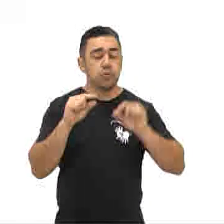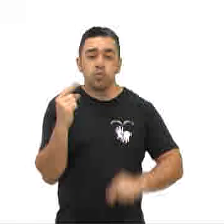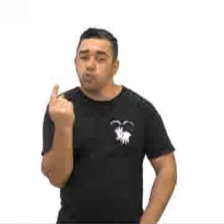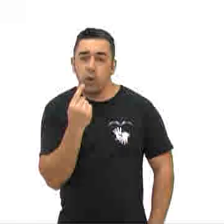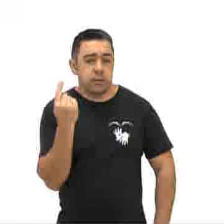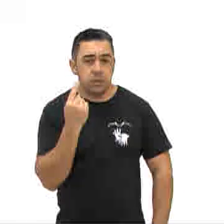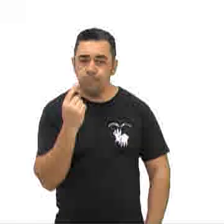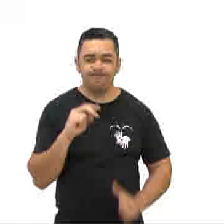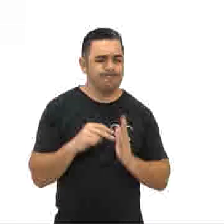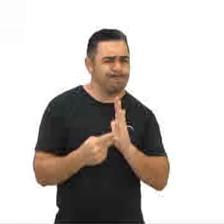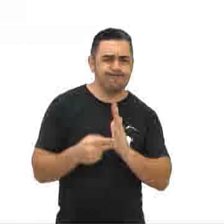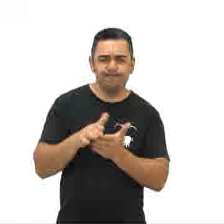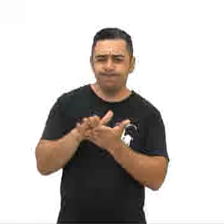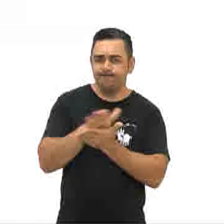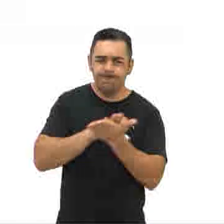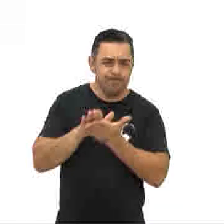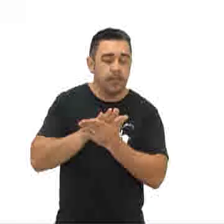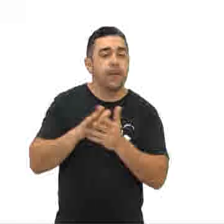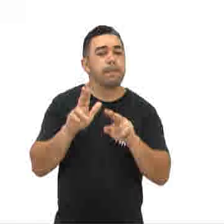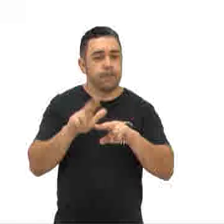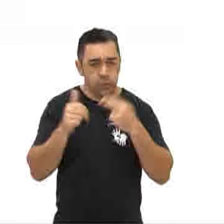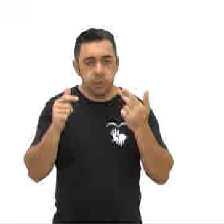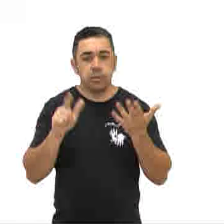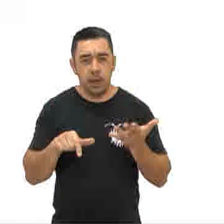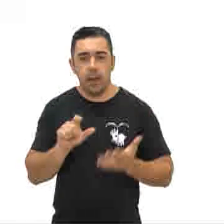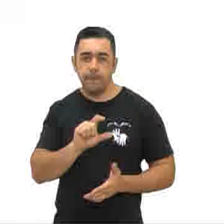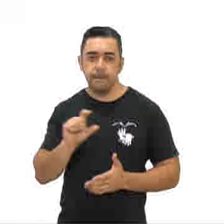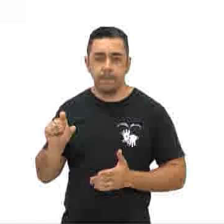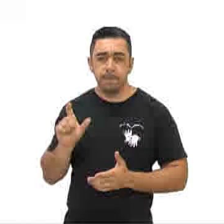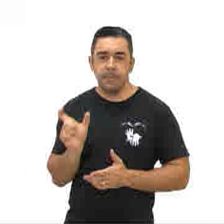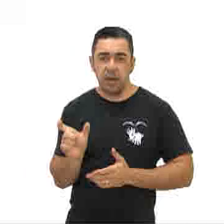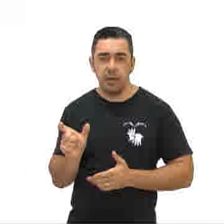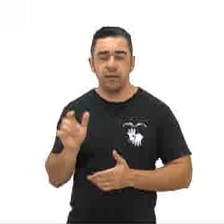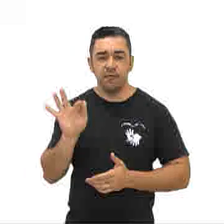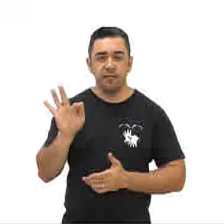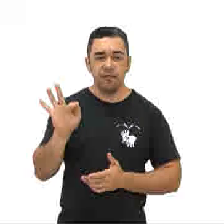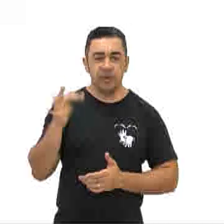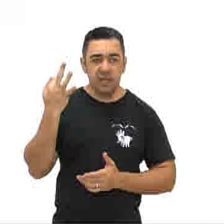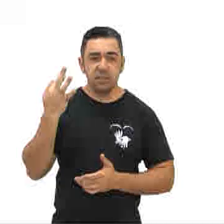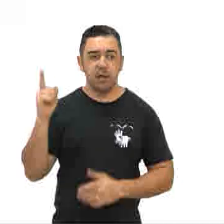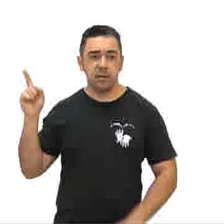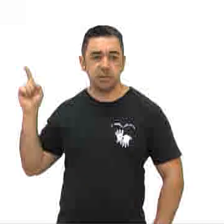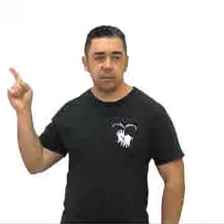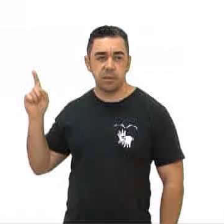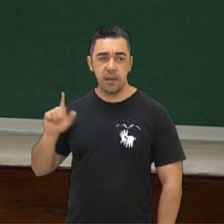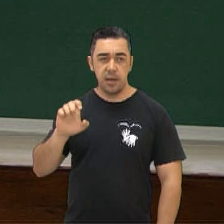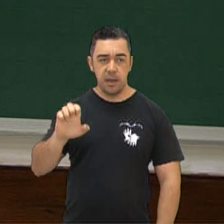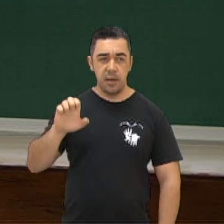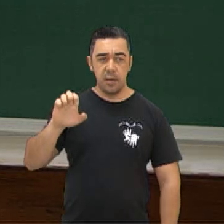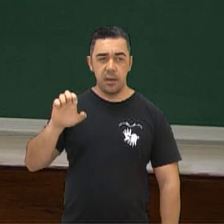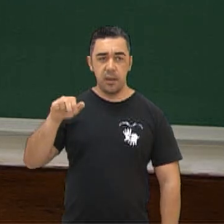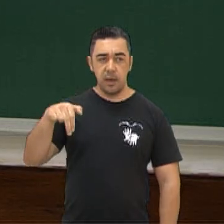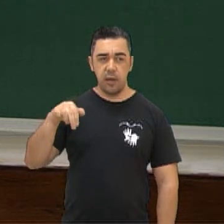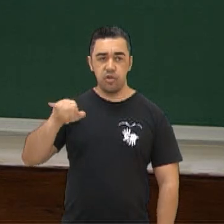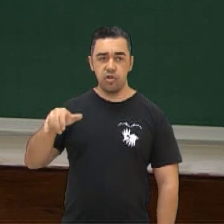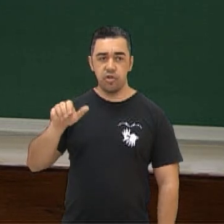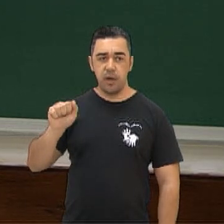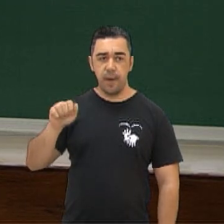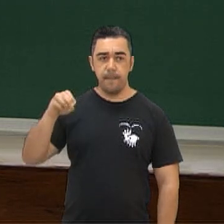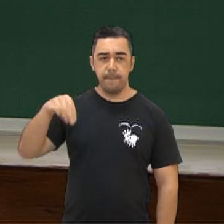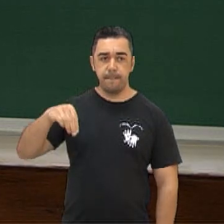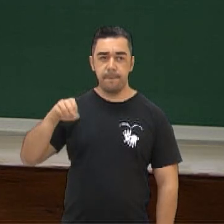isoladamente não fazem sentido. É o que chamamos em francês de enjambement, que a gente pode fazer uma tradução meio livre